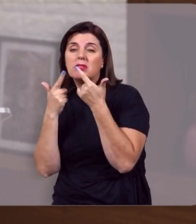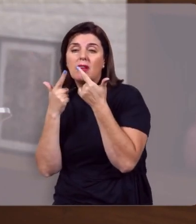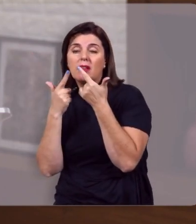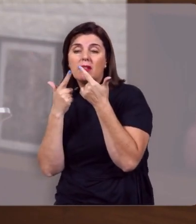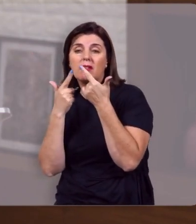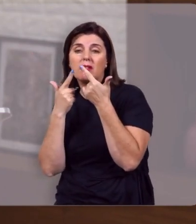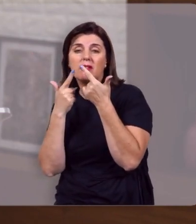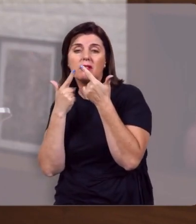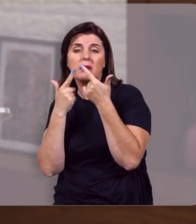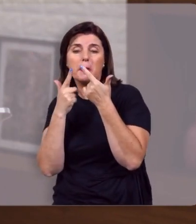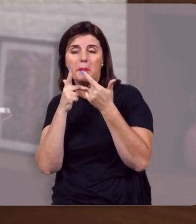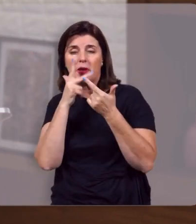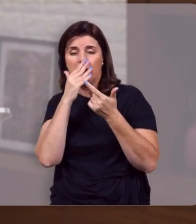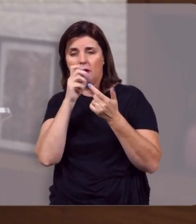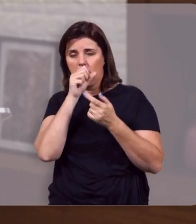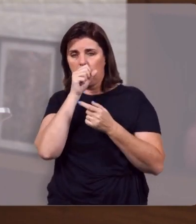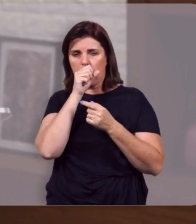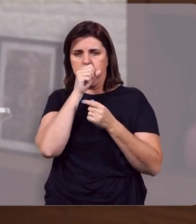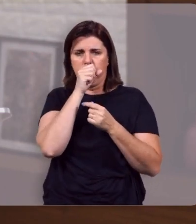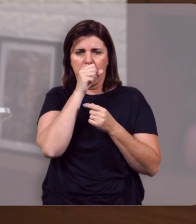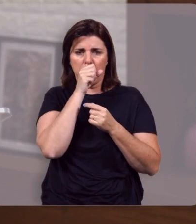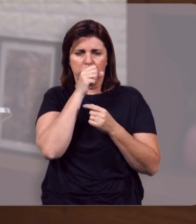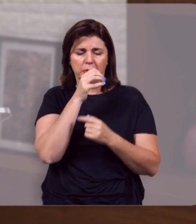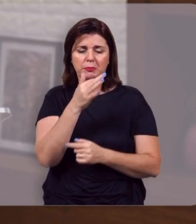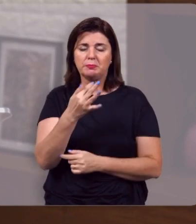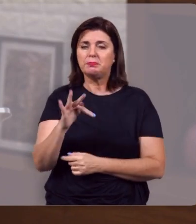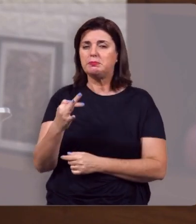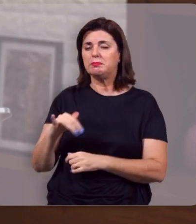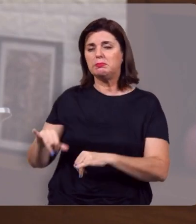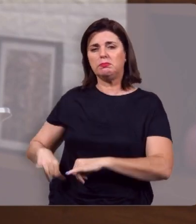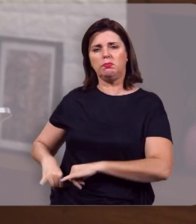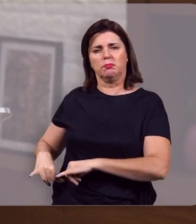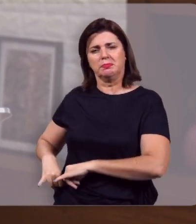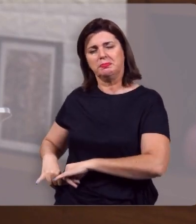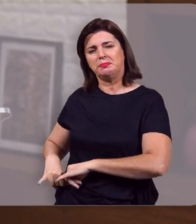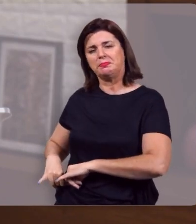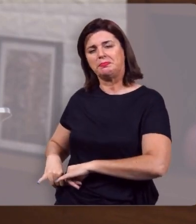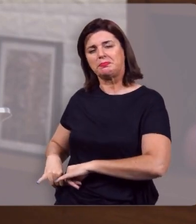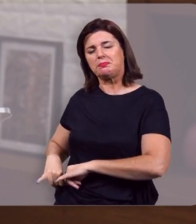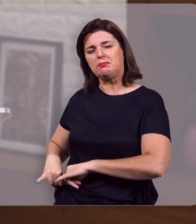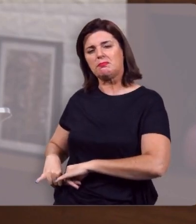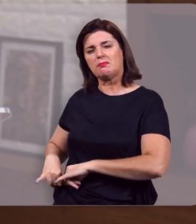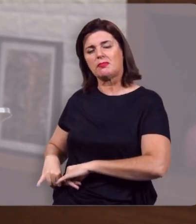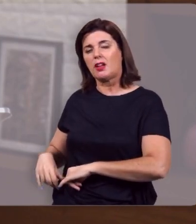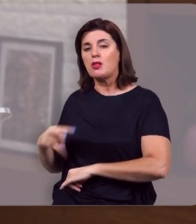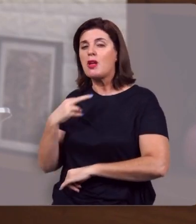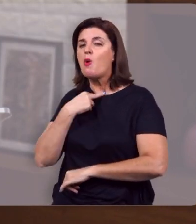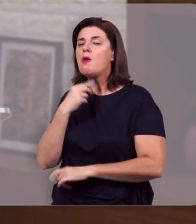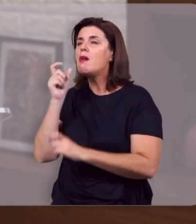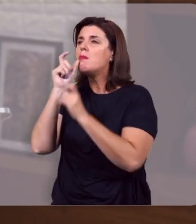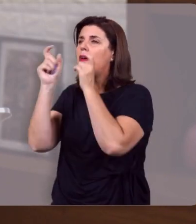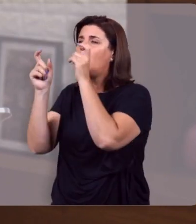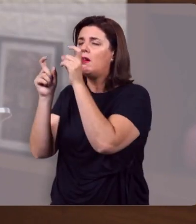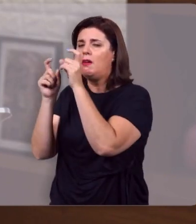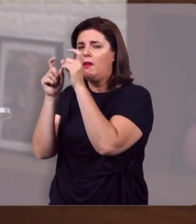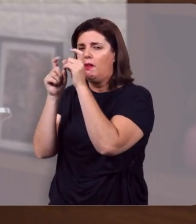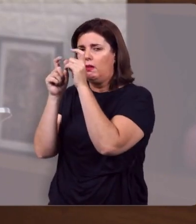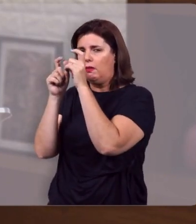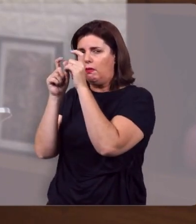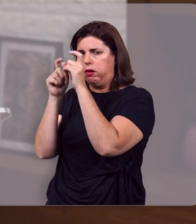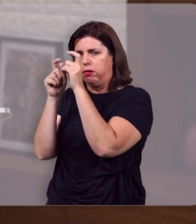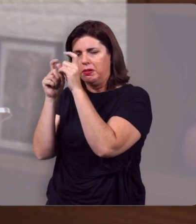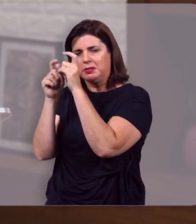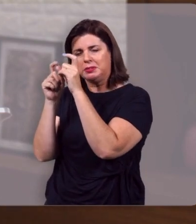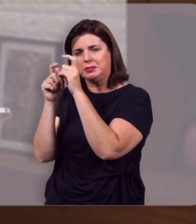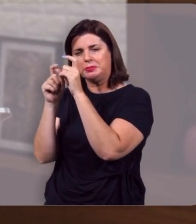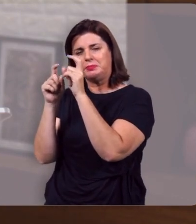Um gemido é uma expressão tão profunda de dor que você não consegue articular em palavras.